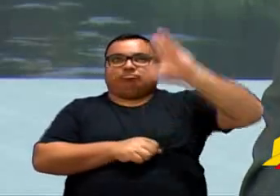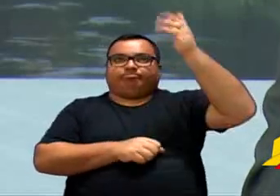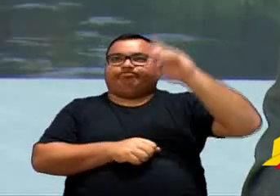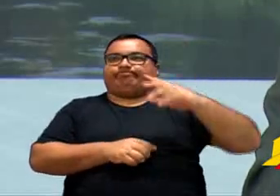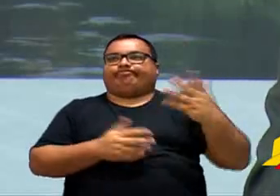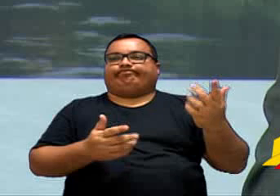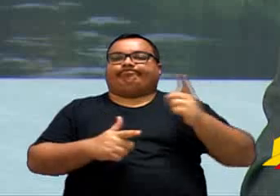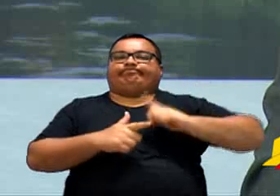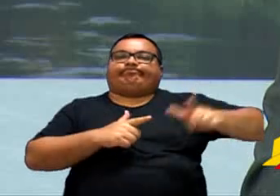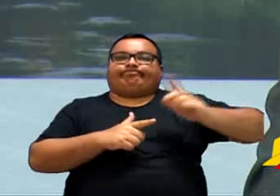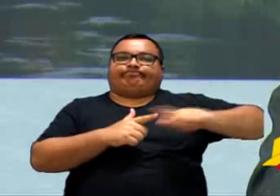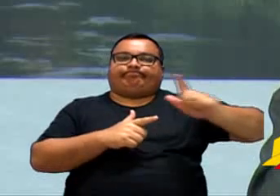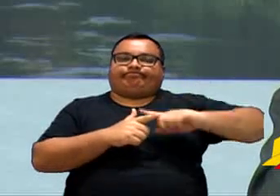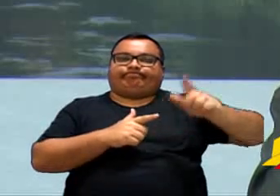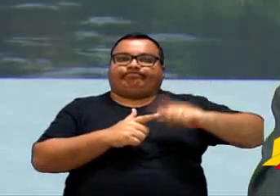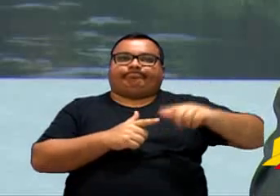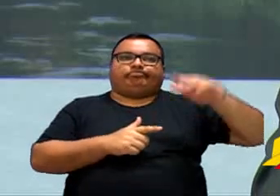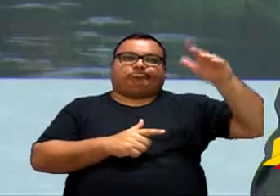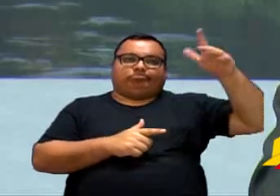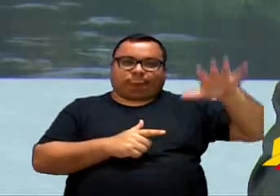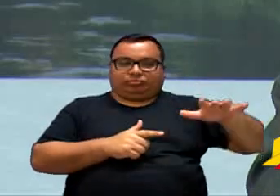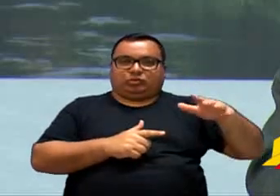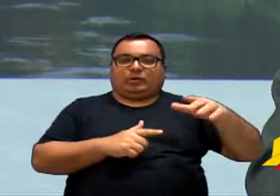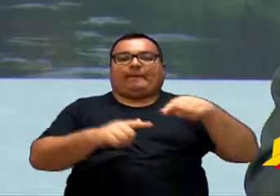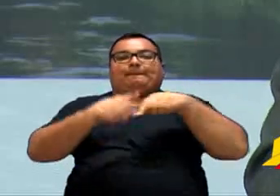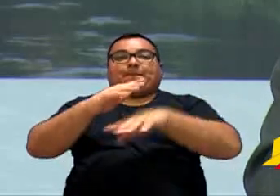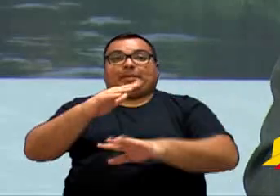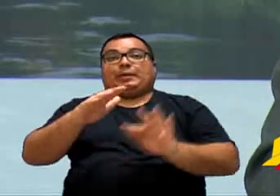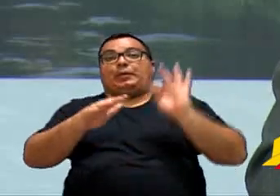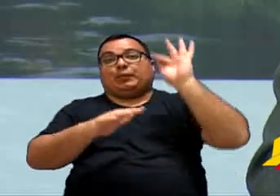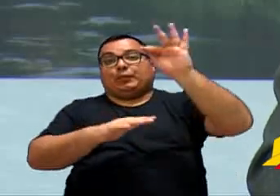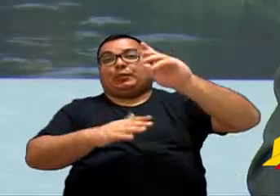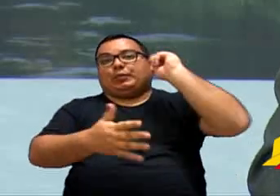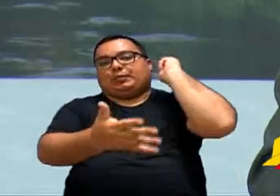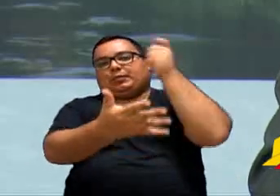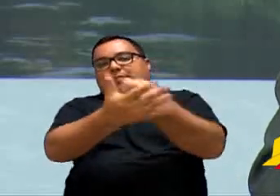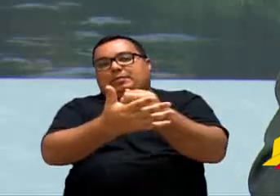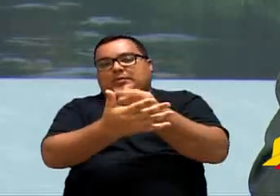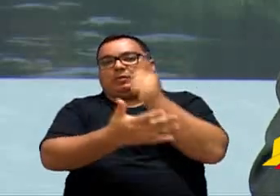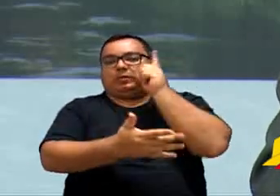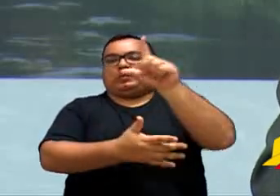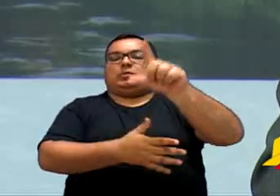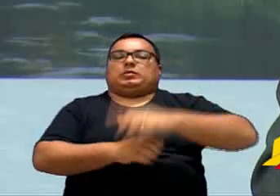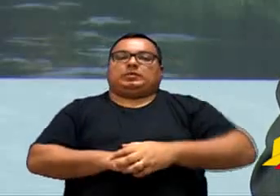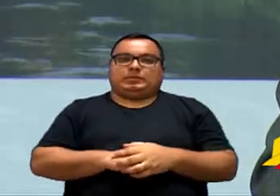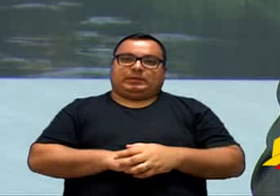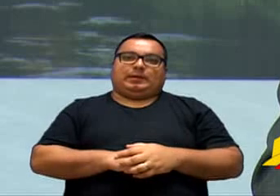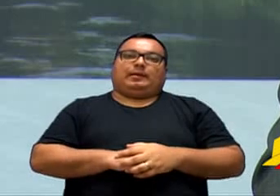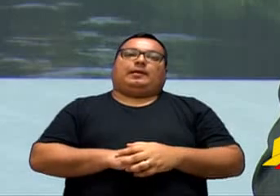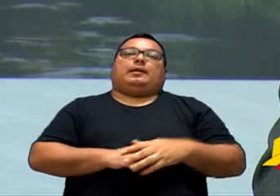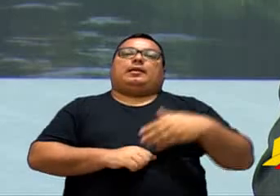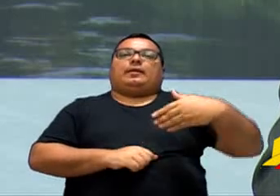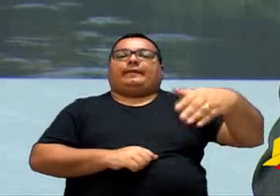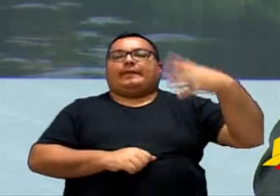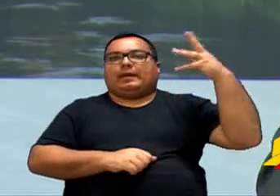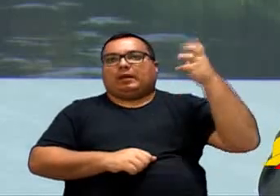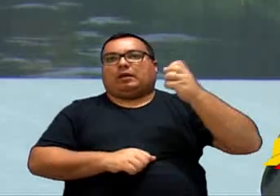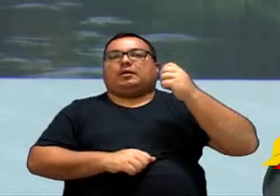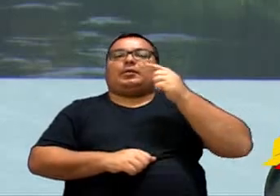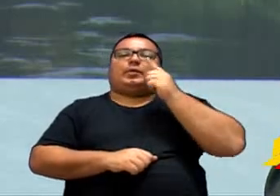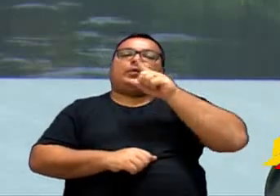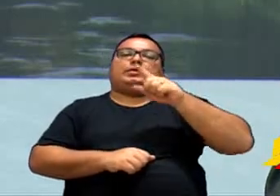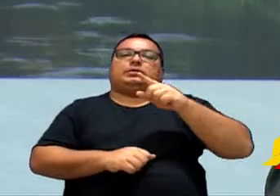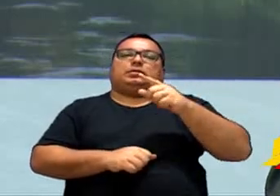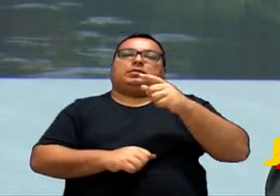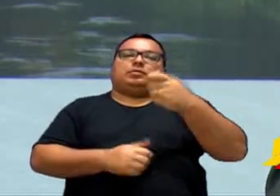quebra, por algum problema de ordem financeira, é isso, Salatiel? O funcionário público tem esse caixa blindado para que